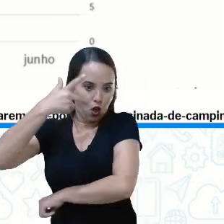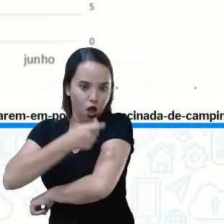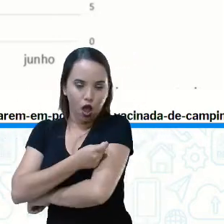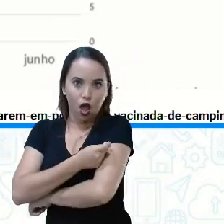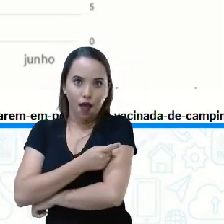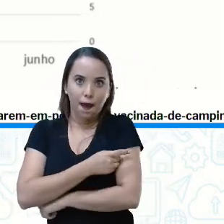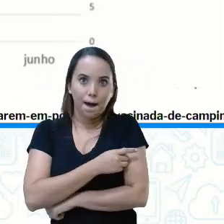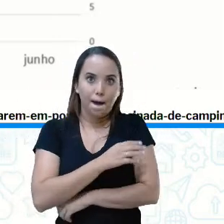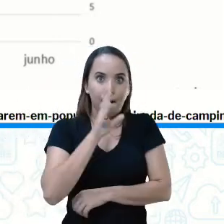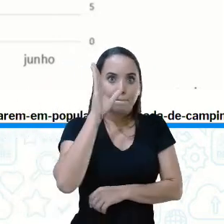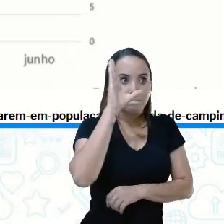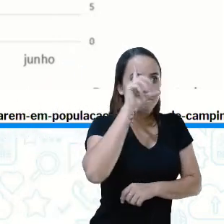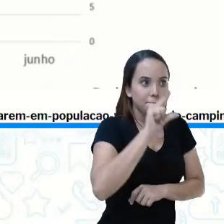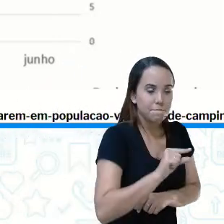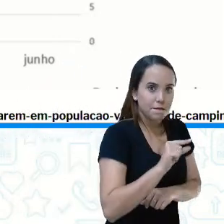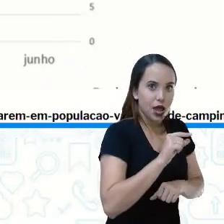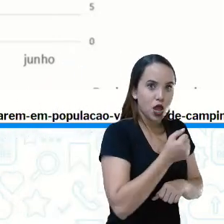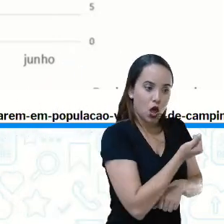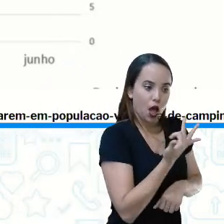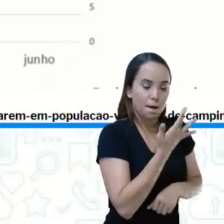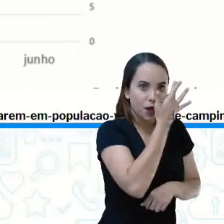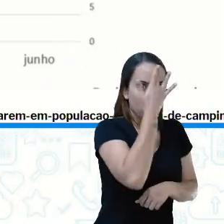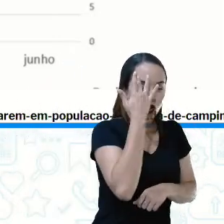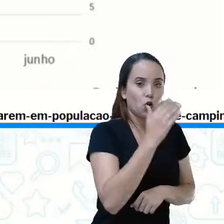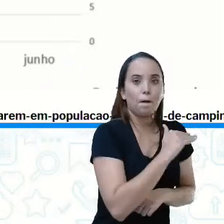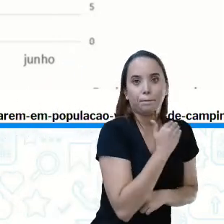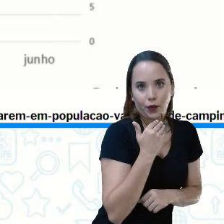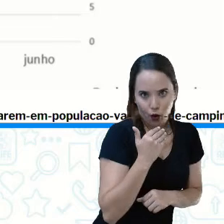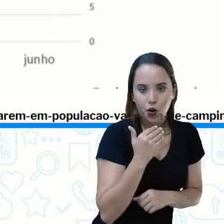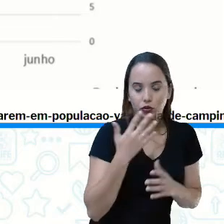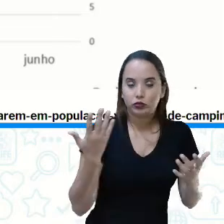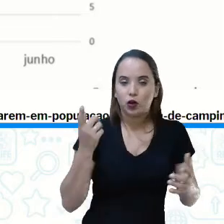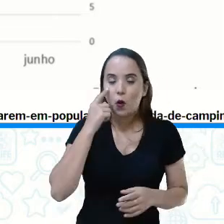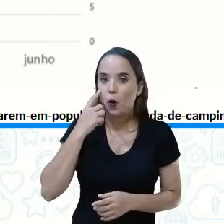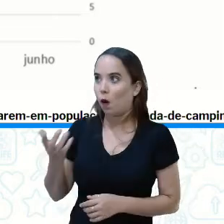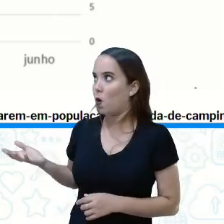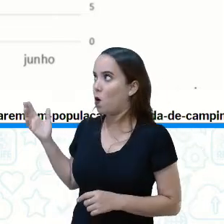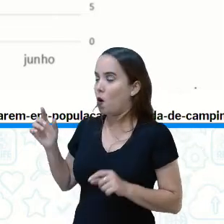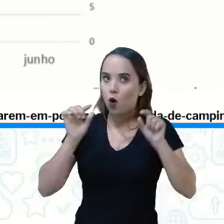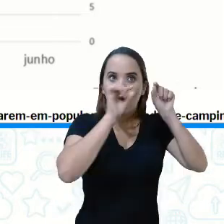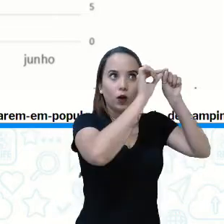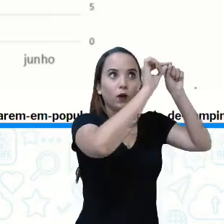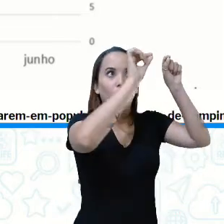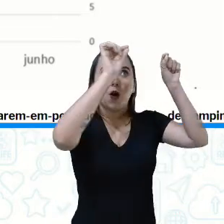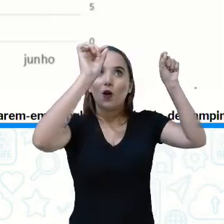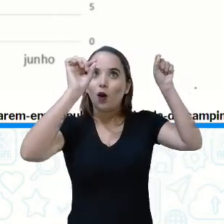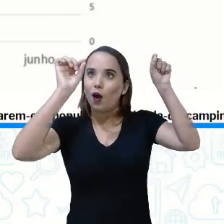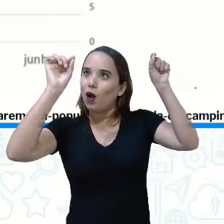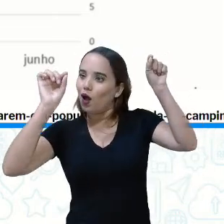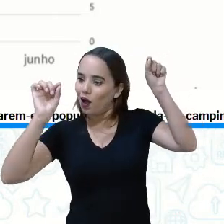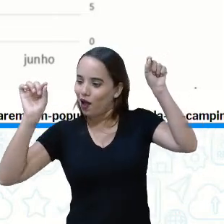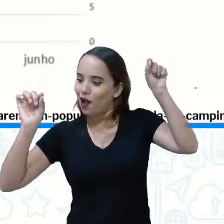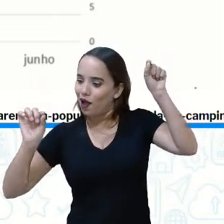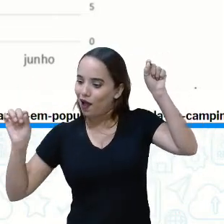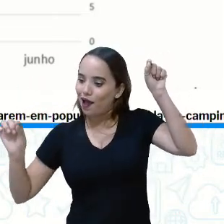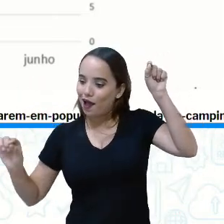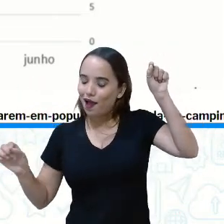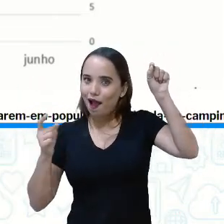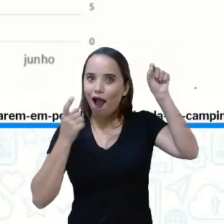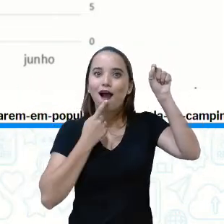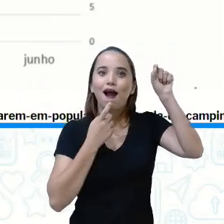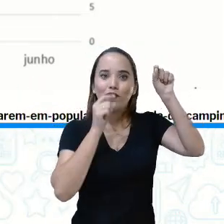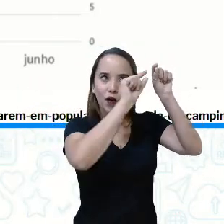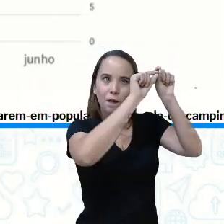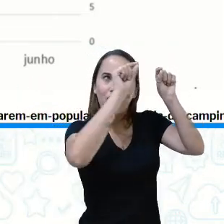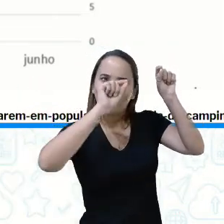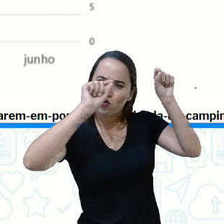acompanhando o número da vacina. Mas chegou um determinado ponto que a vacina foi crescendo e o número de mortes foi diminuindo. Então eu